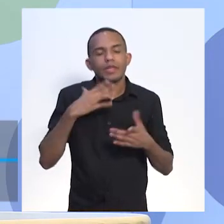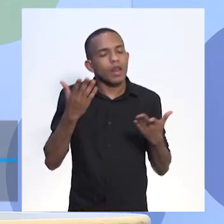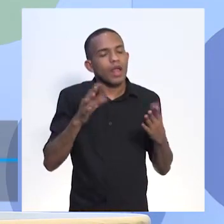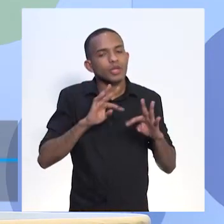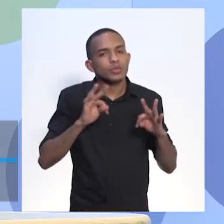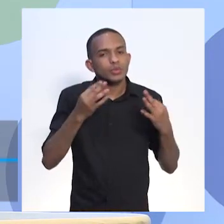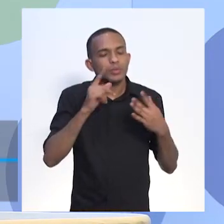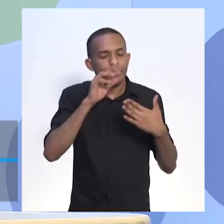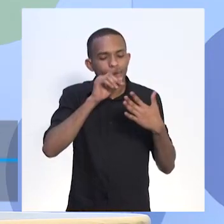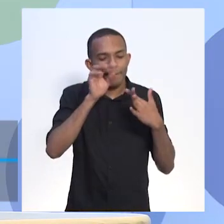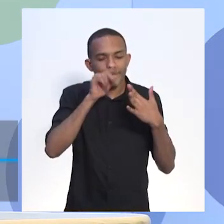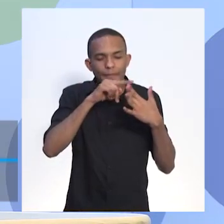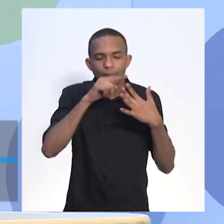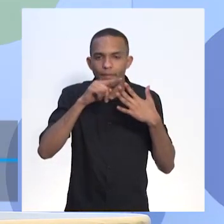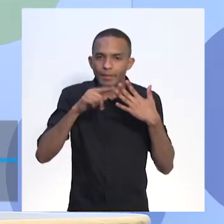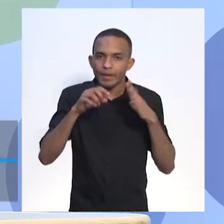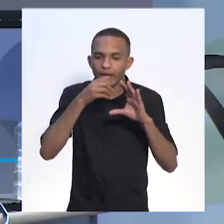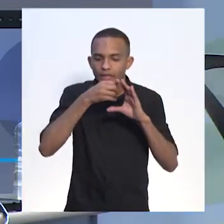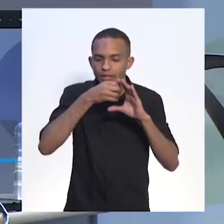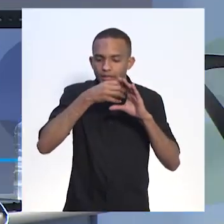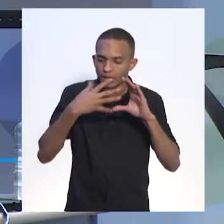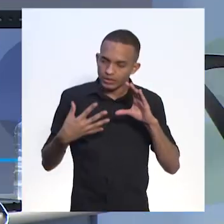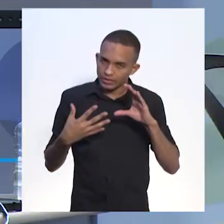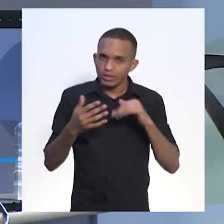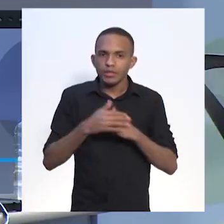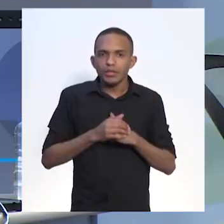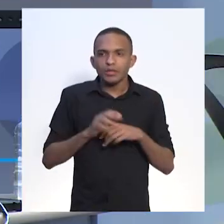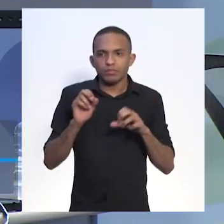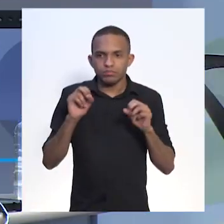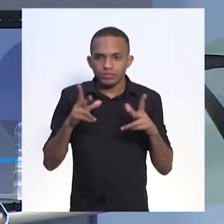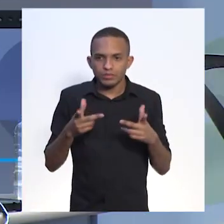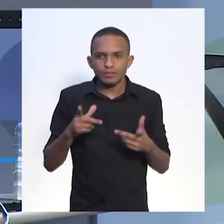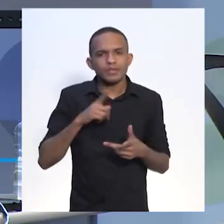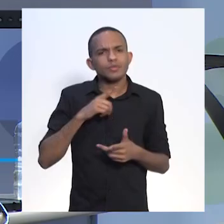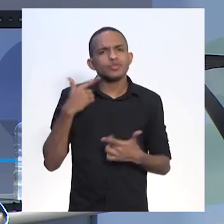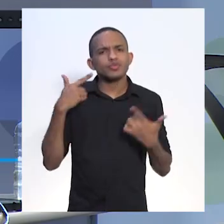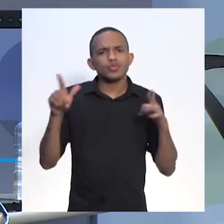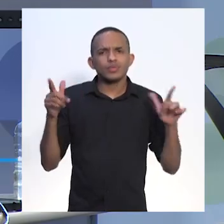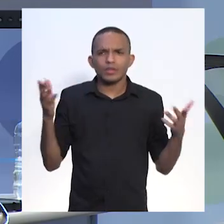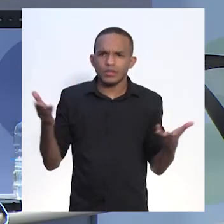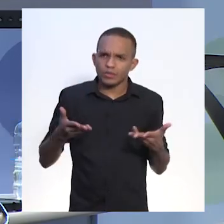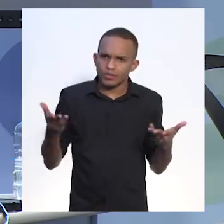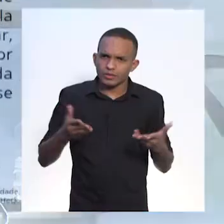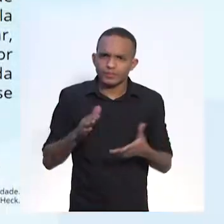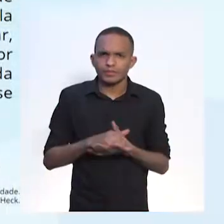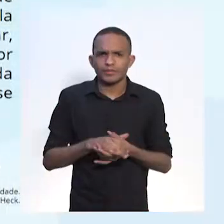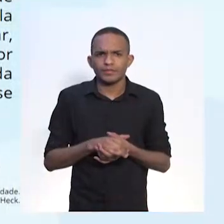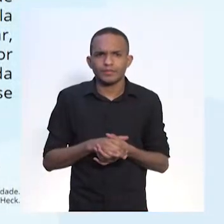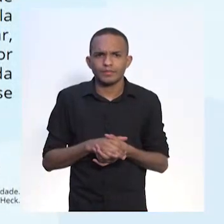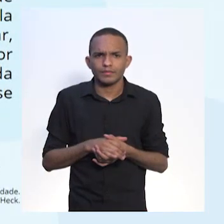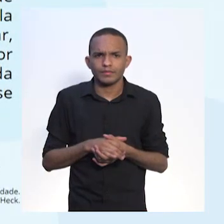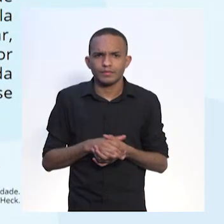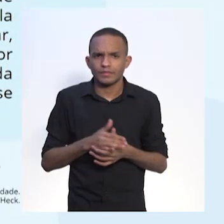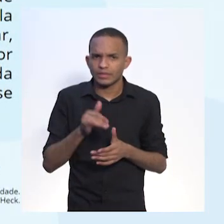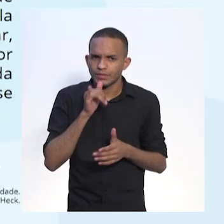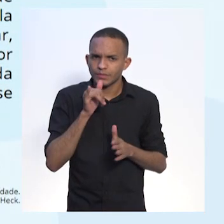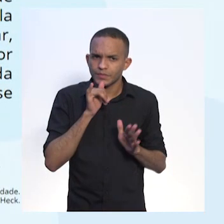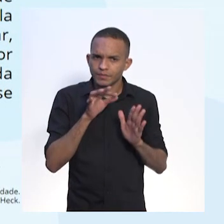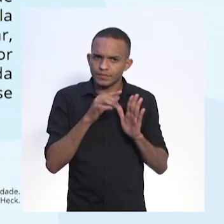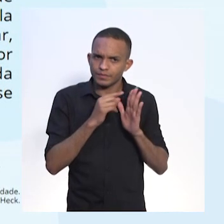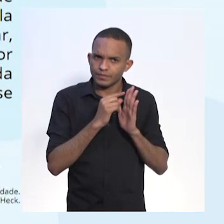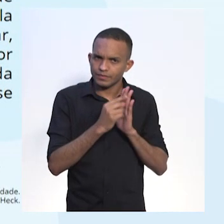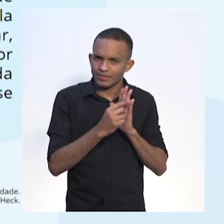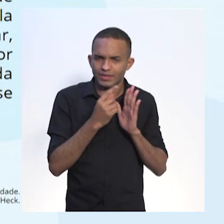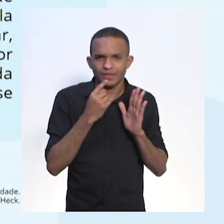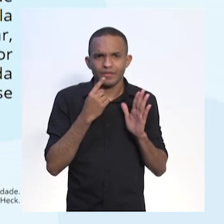são exatamente as características. Né? Muito bem. Aí temos mais uma agora. Aí eu destaquei um trecho, ele está em